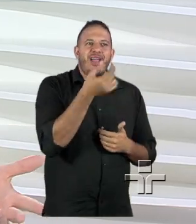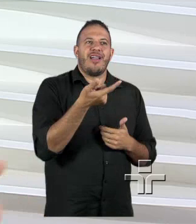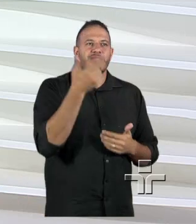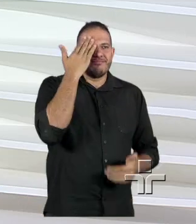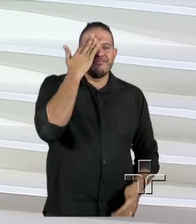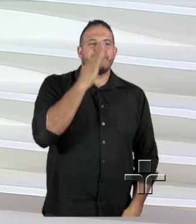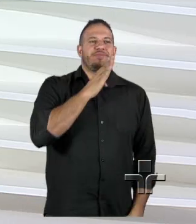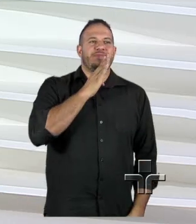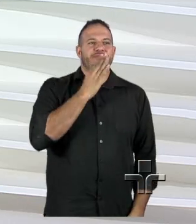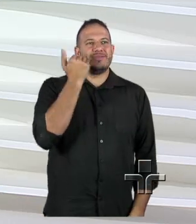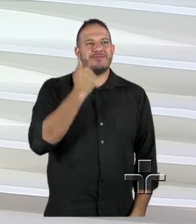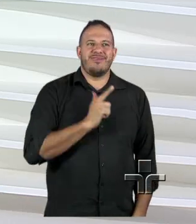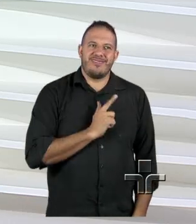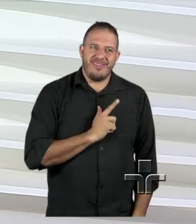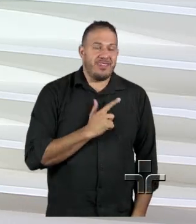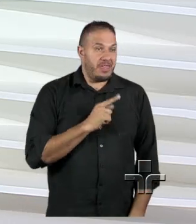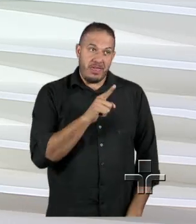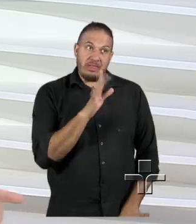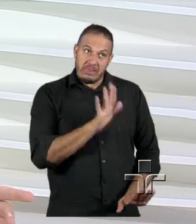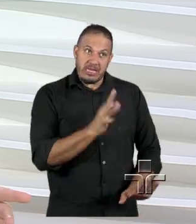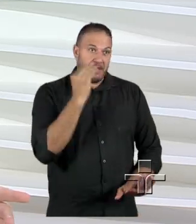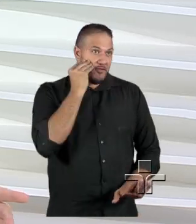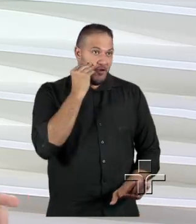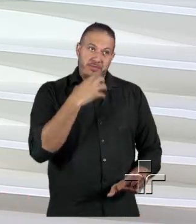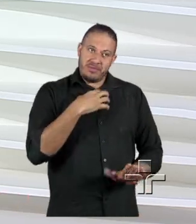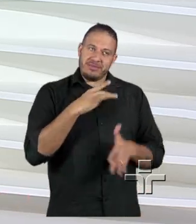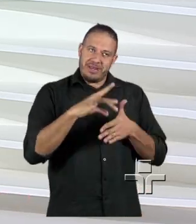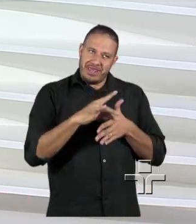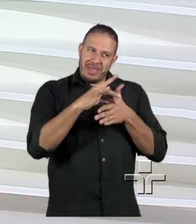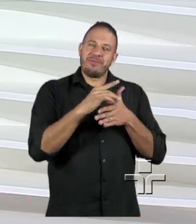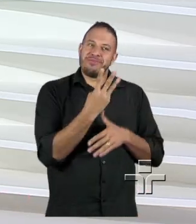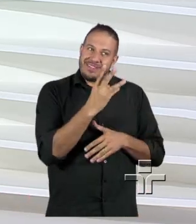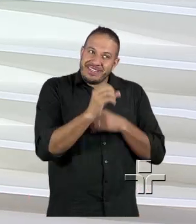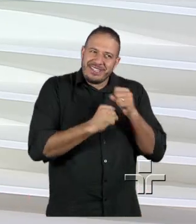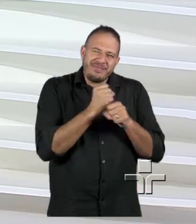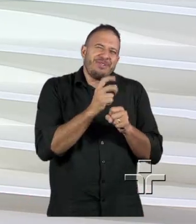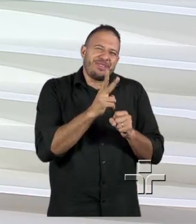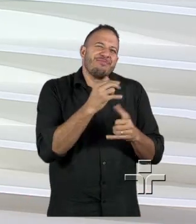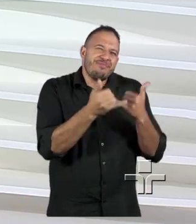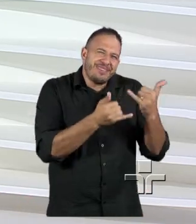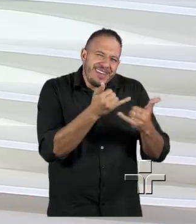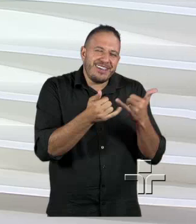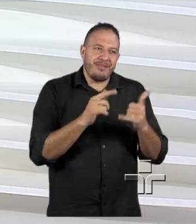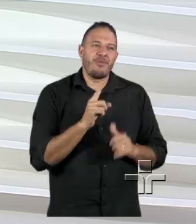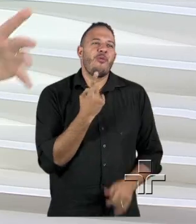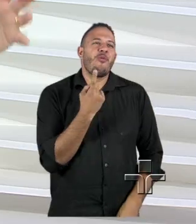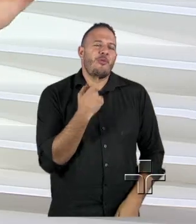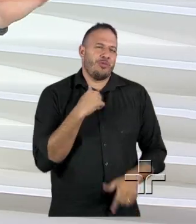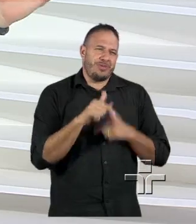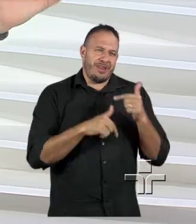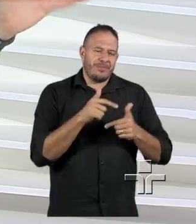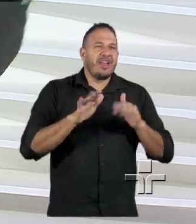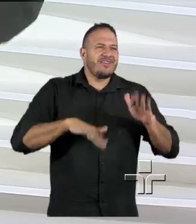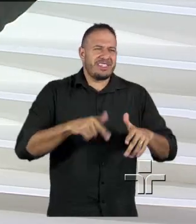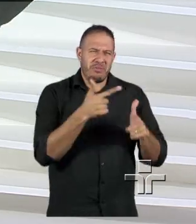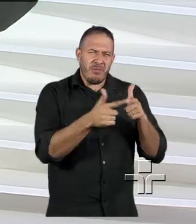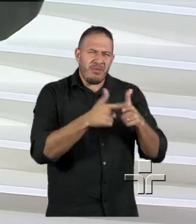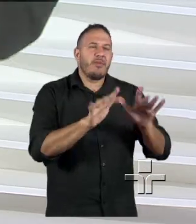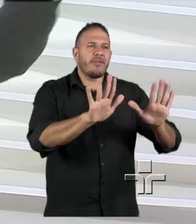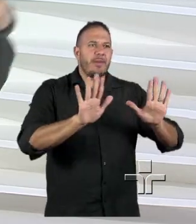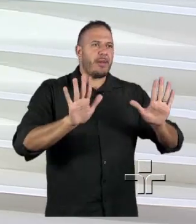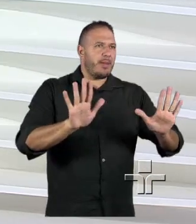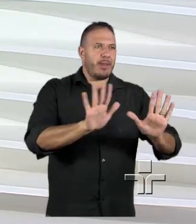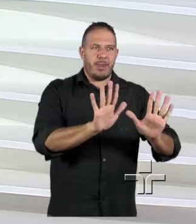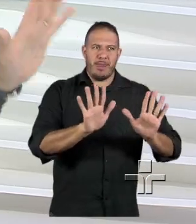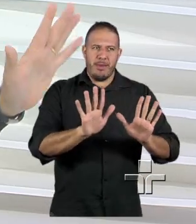conhecimento do que ele tem. Assim que eu tenho tentado nesses 30 anos, eu brinco, eu sei que é o meu único emprego. Às vezes eu tenho um problema lá, falo, pessoal, para